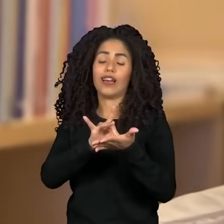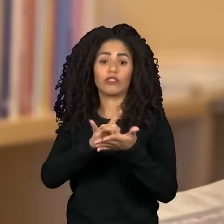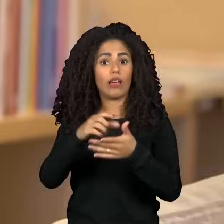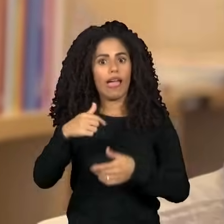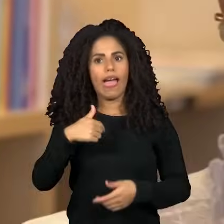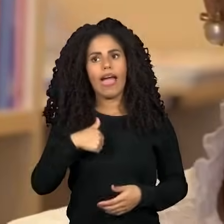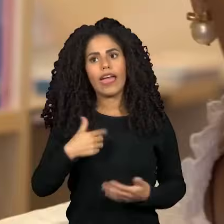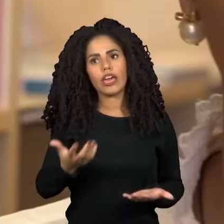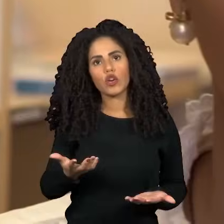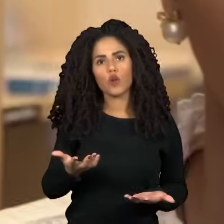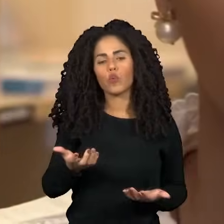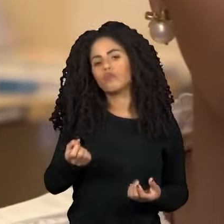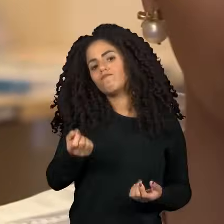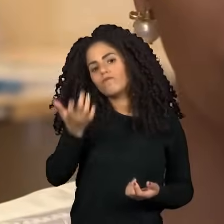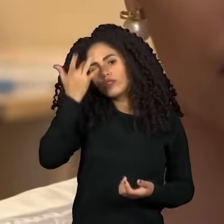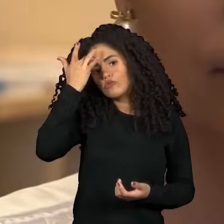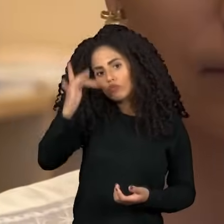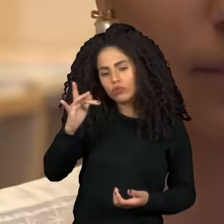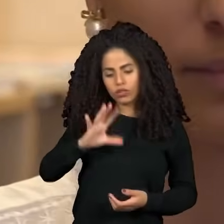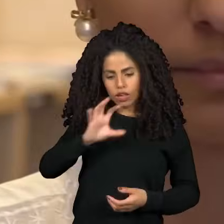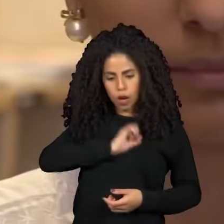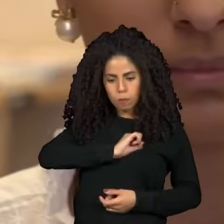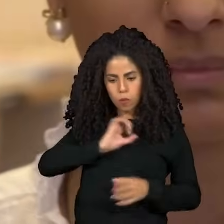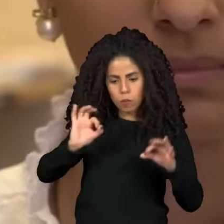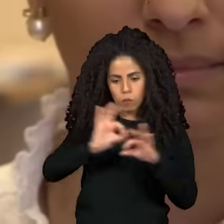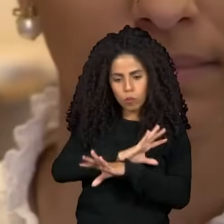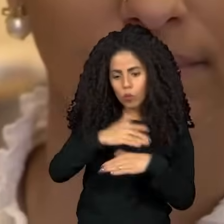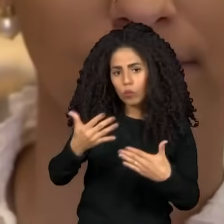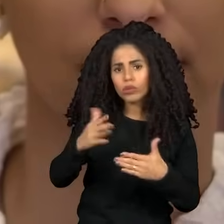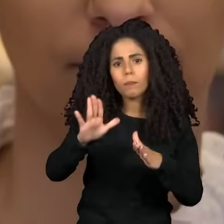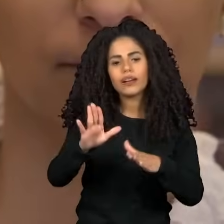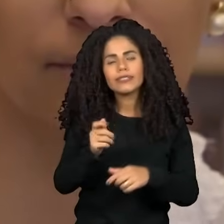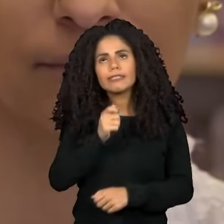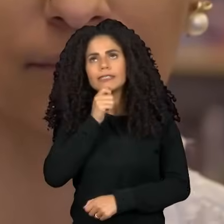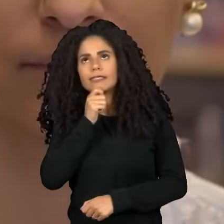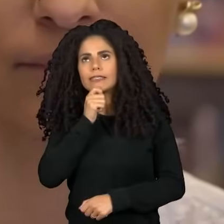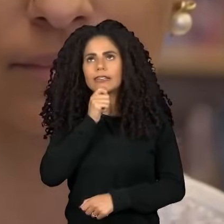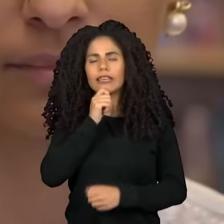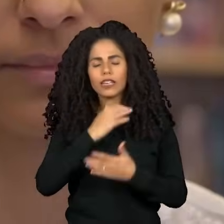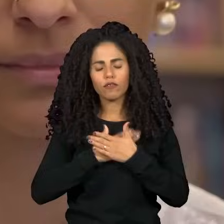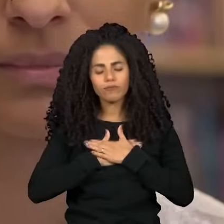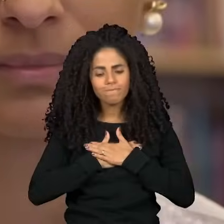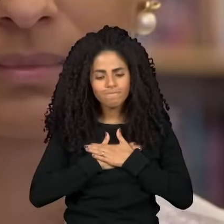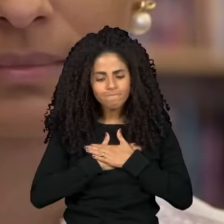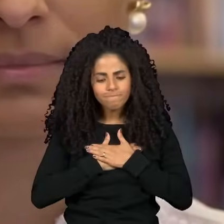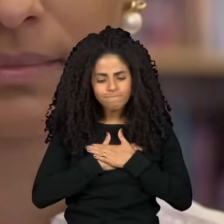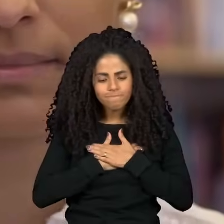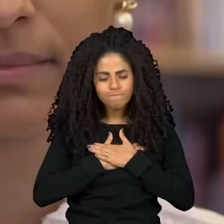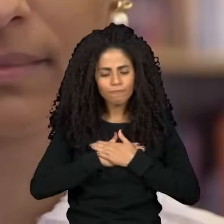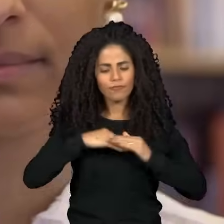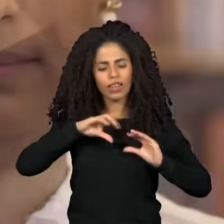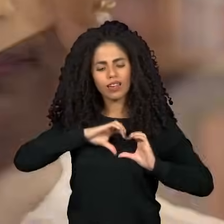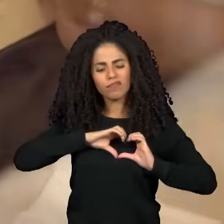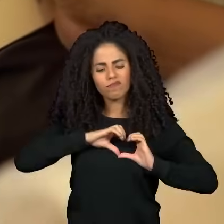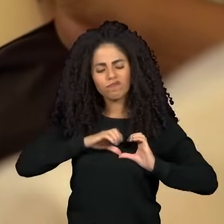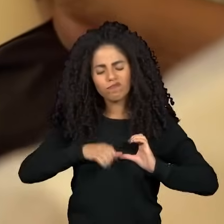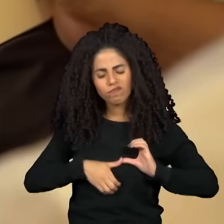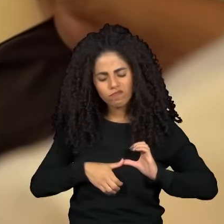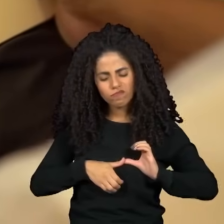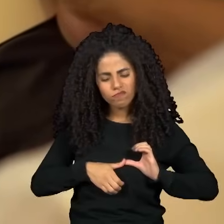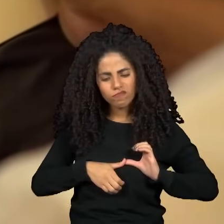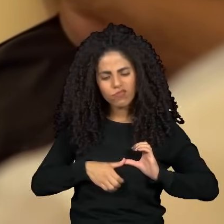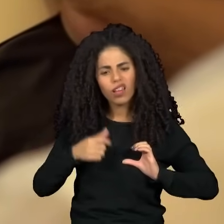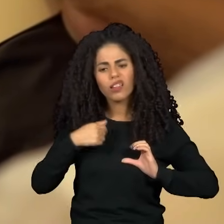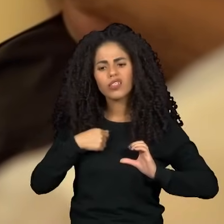estava realmente pronta para amar e ser amada no presente. Ainda estava de luto, apegada ao coração partido da meninice, a